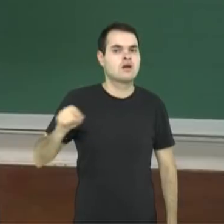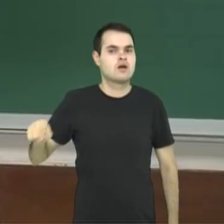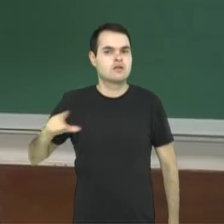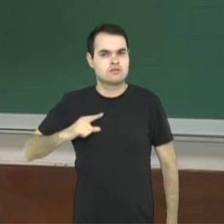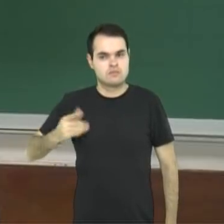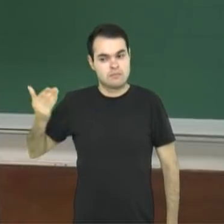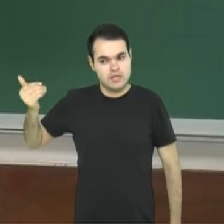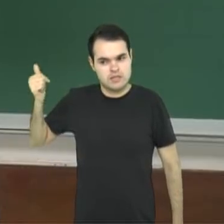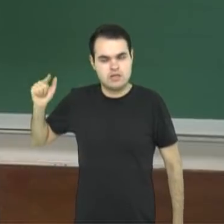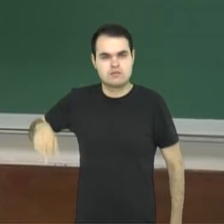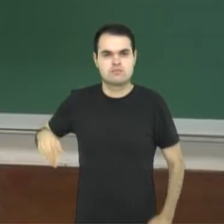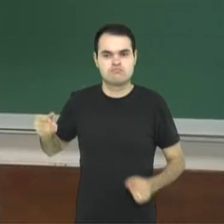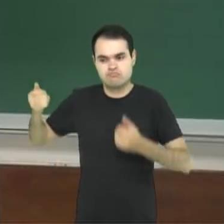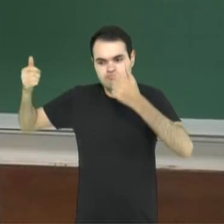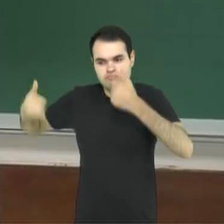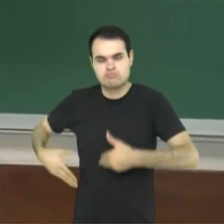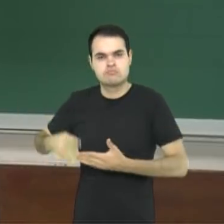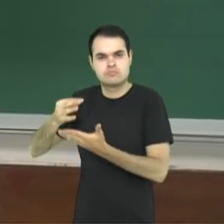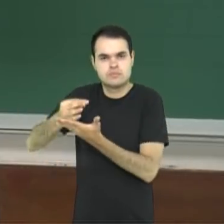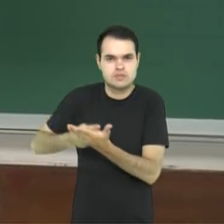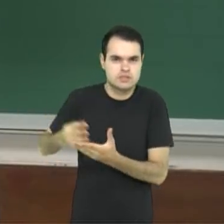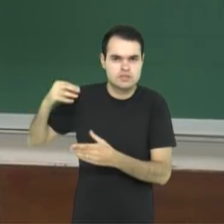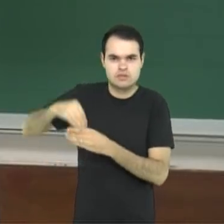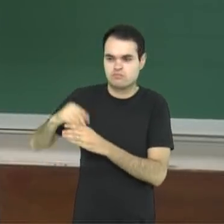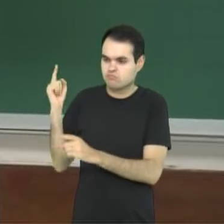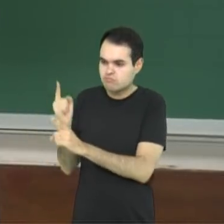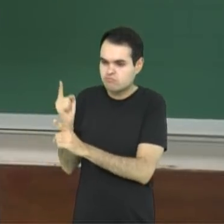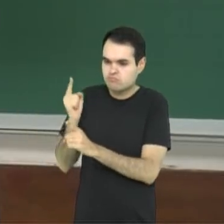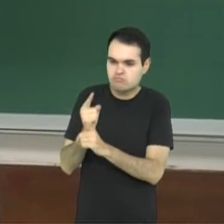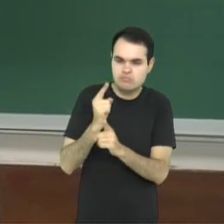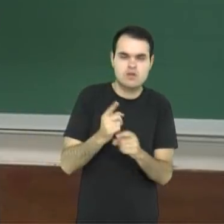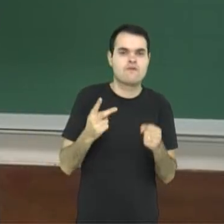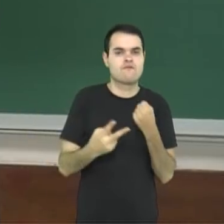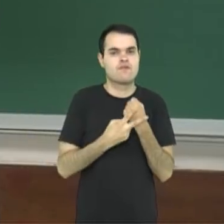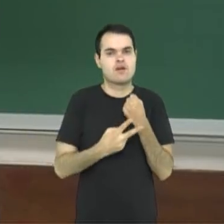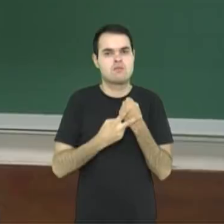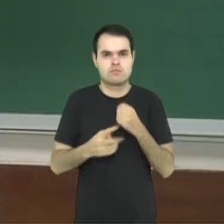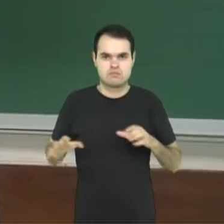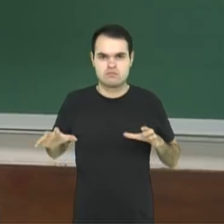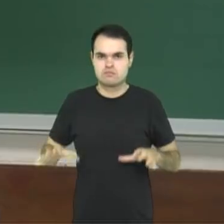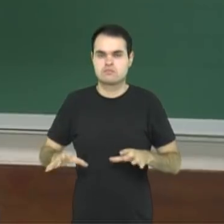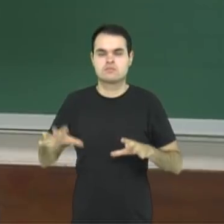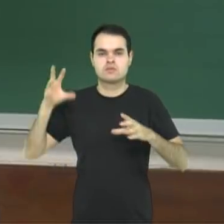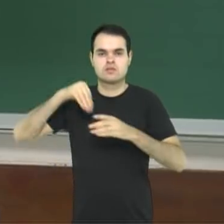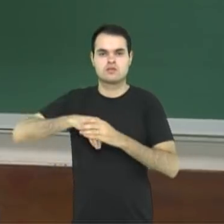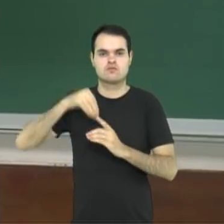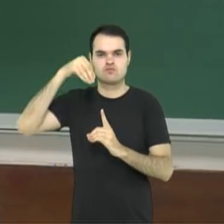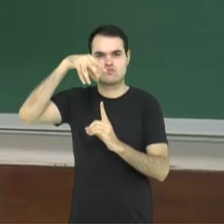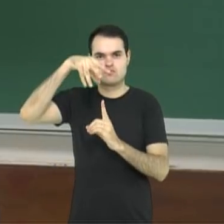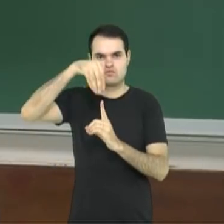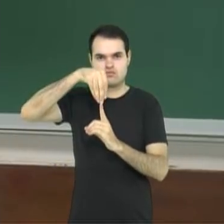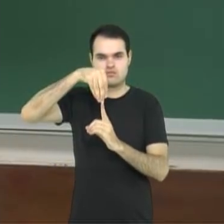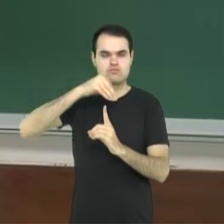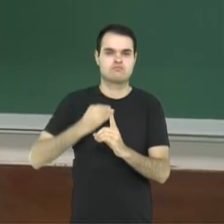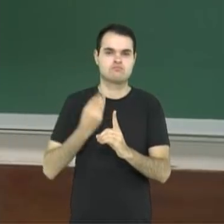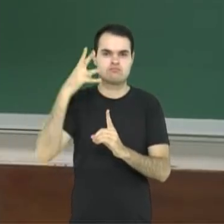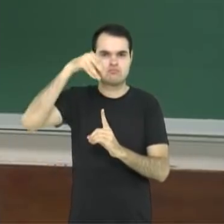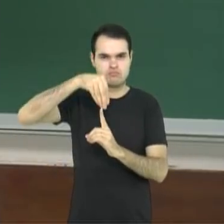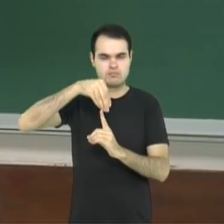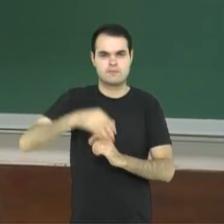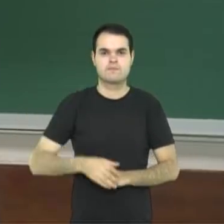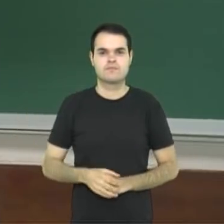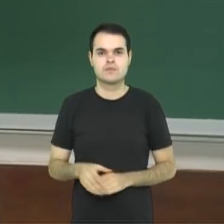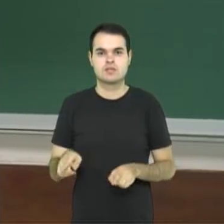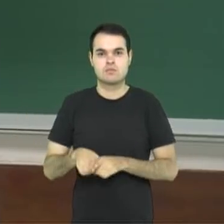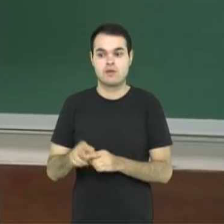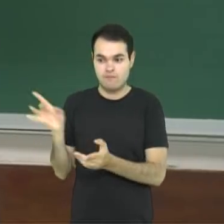essa possibilidade de a gente ter a presença desses verbos, dessas flexões numa biografia, E a verossemelhança dos